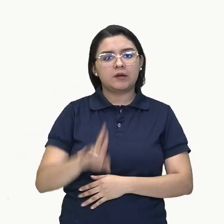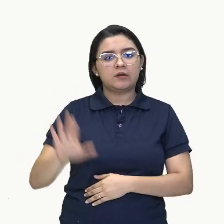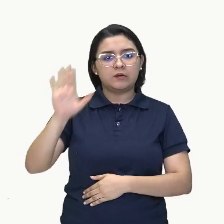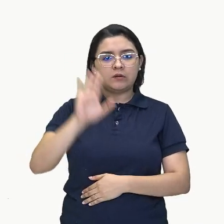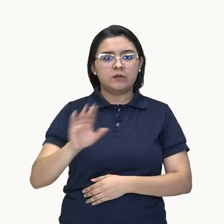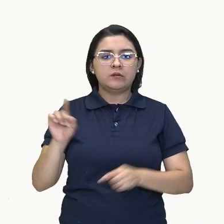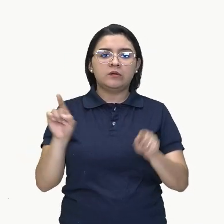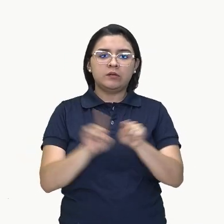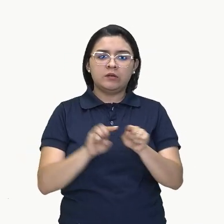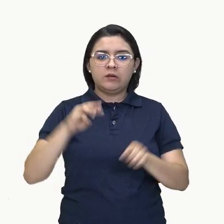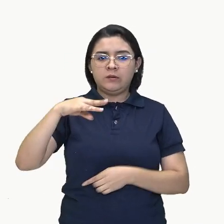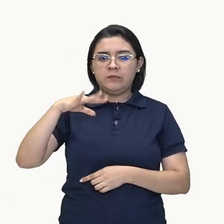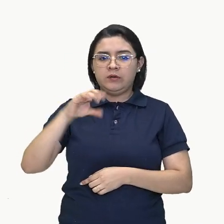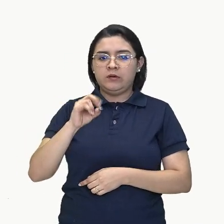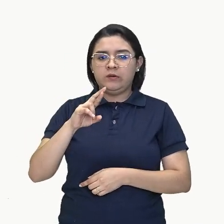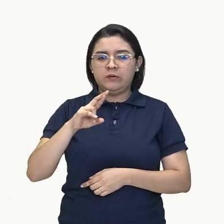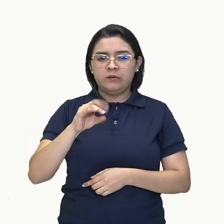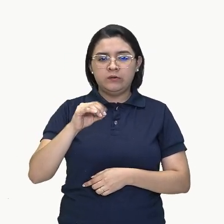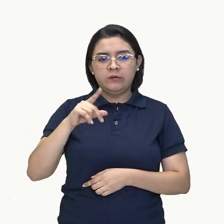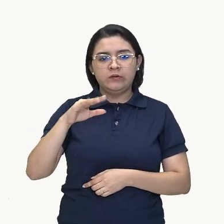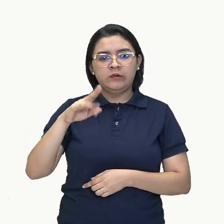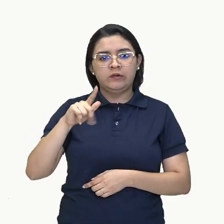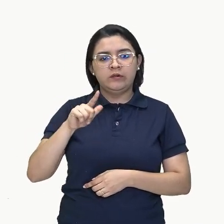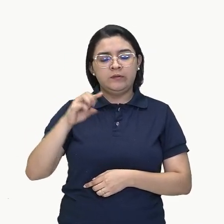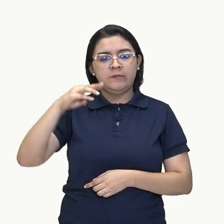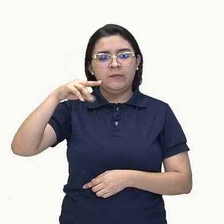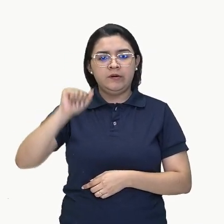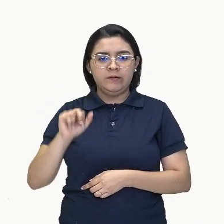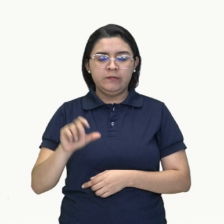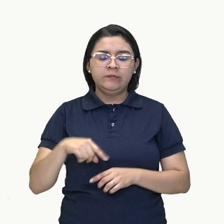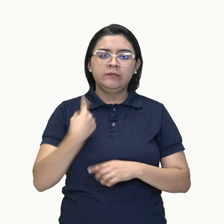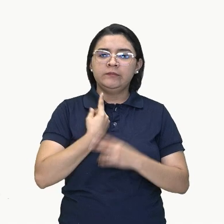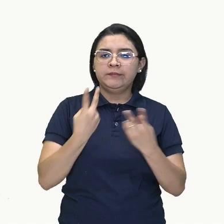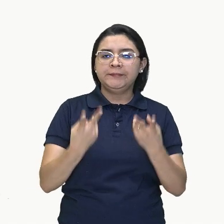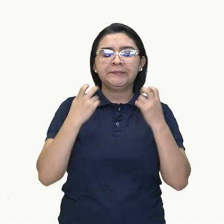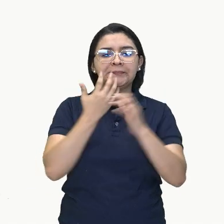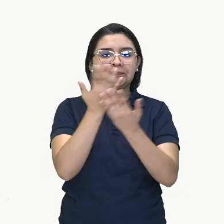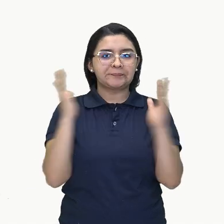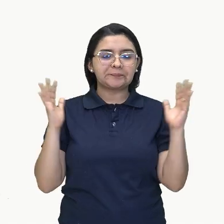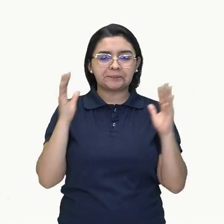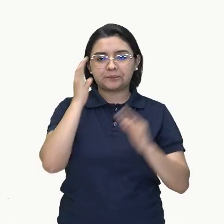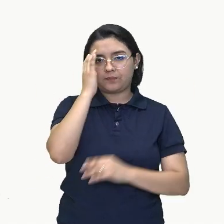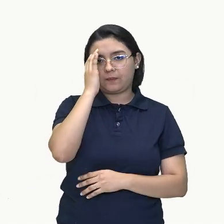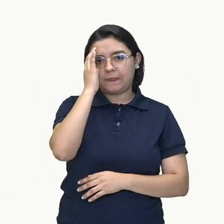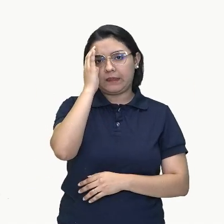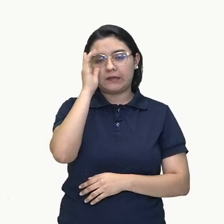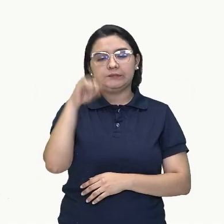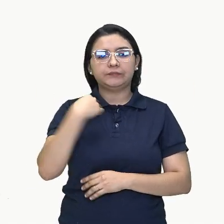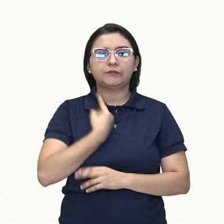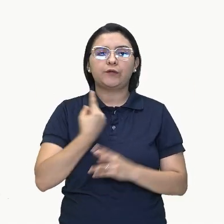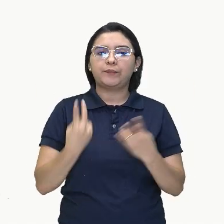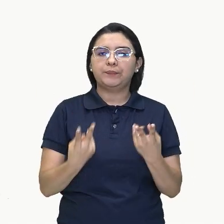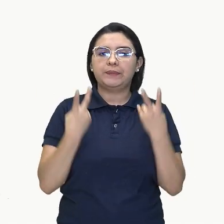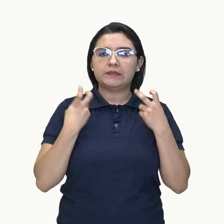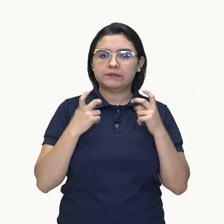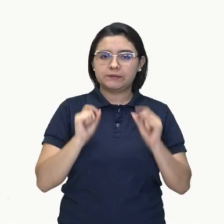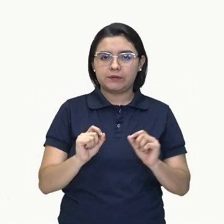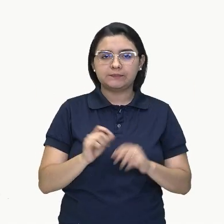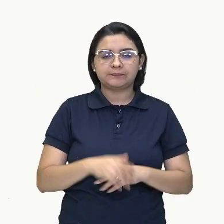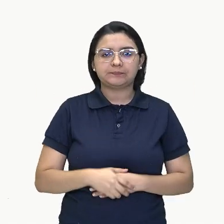e microclimas, né, que a gente vai observar na floresta. Ou seja, nós vamos observar